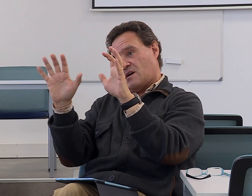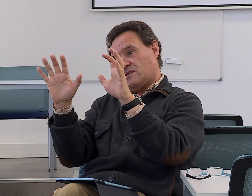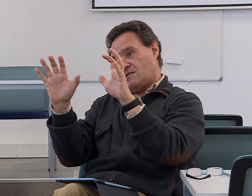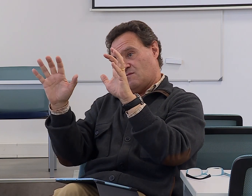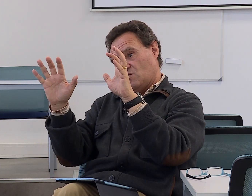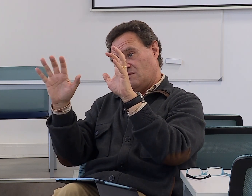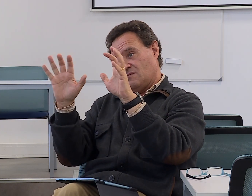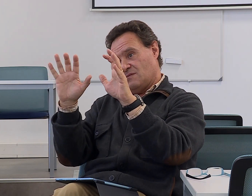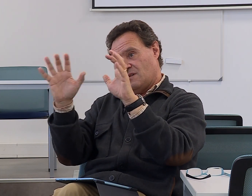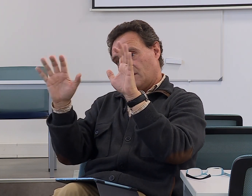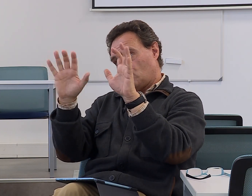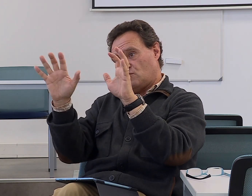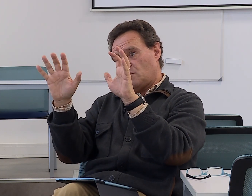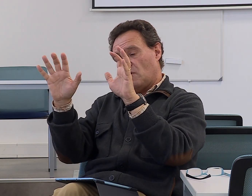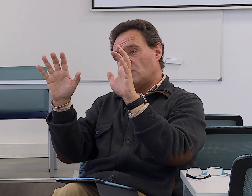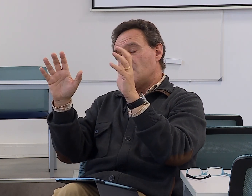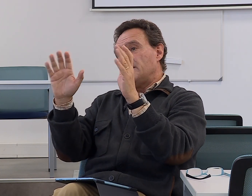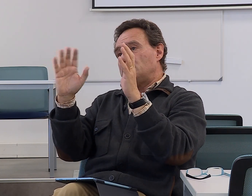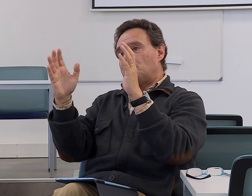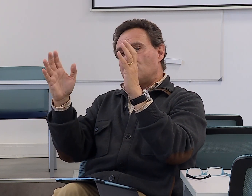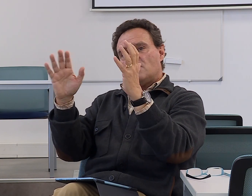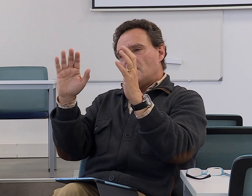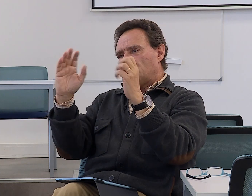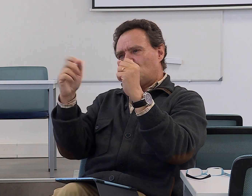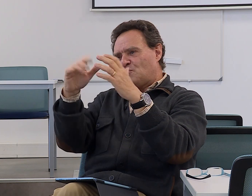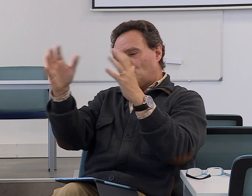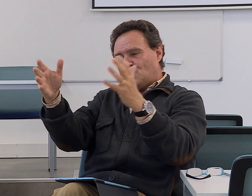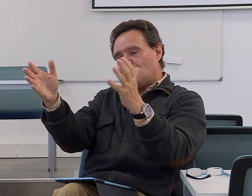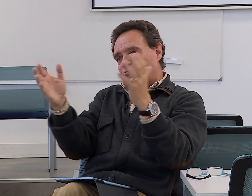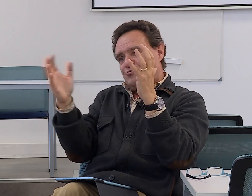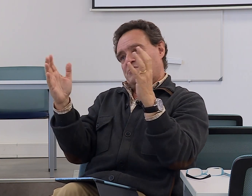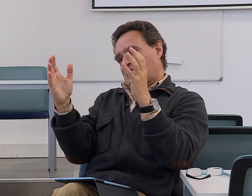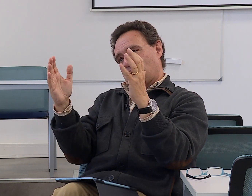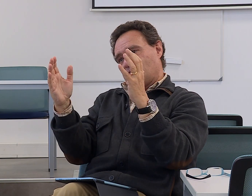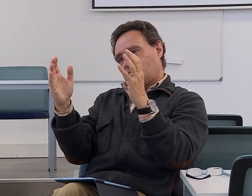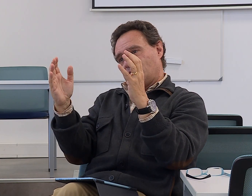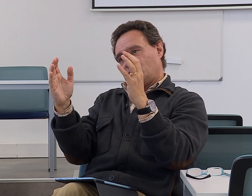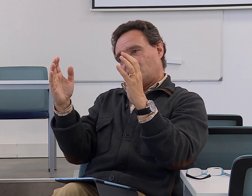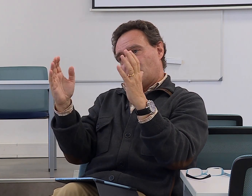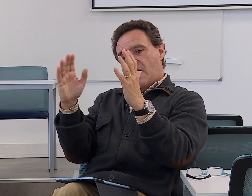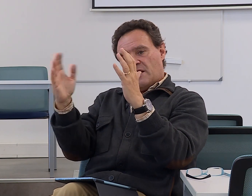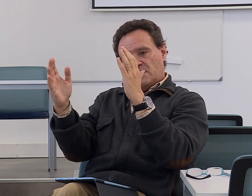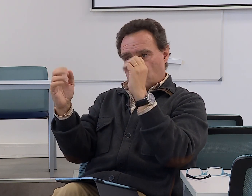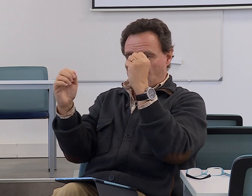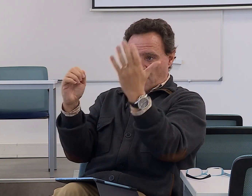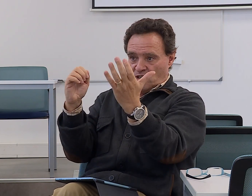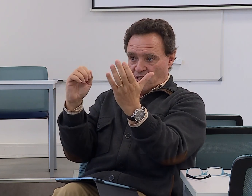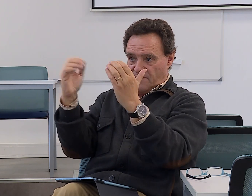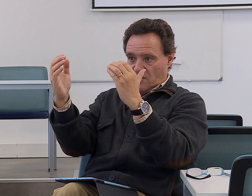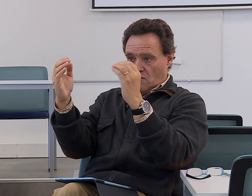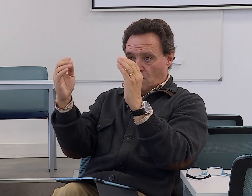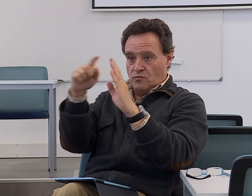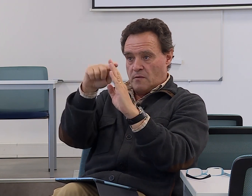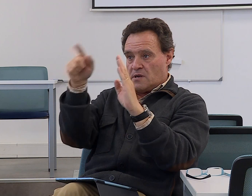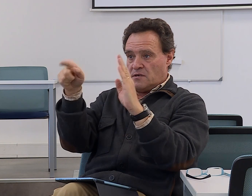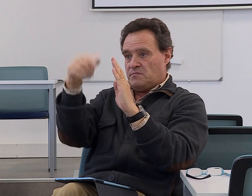melhor da casa comum, estes dois polos, e depois todos os outros textos podem ser lidos assim. A relação que a Igreja deve